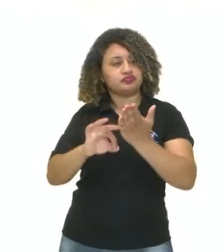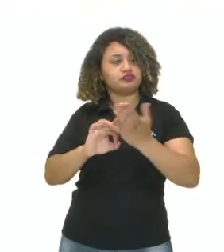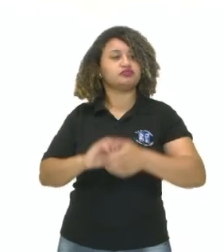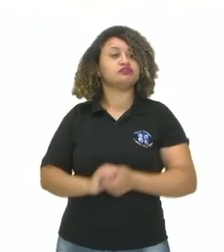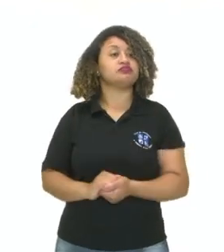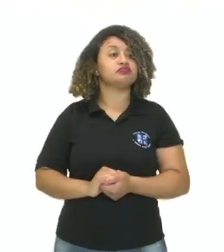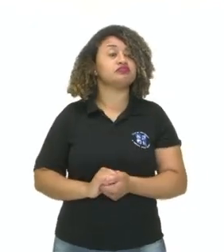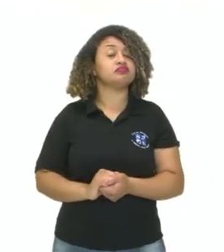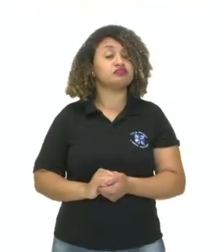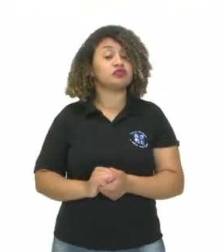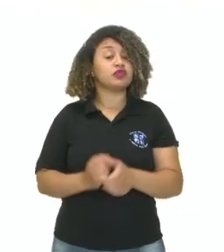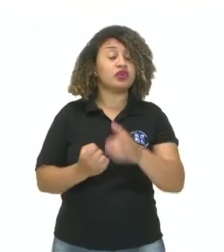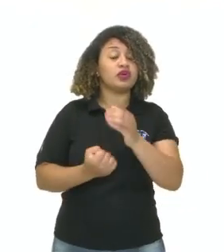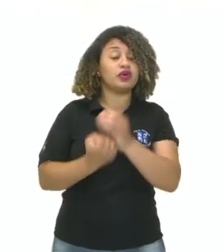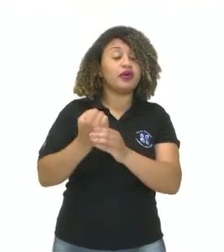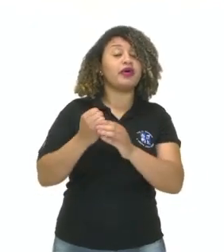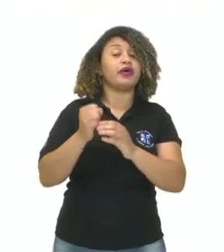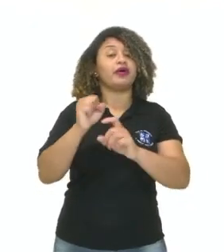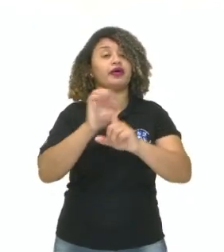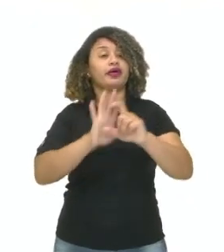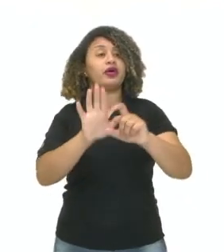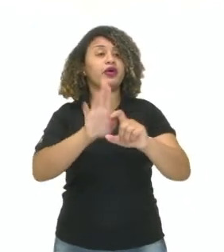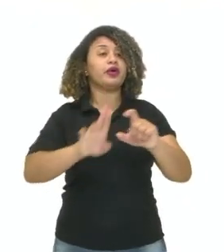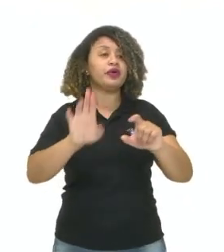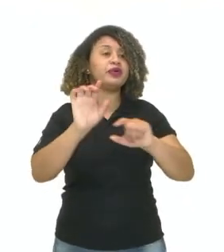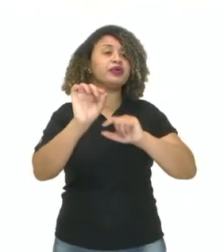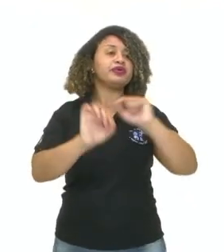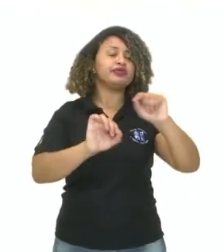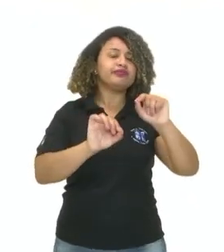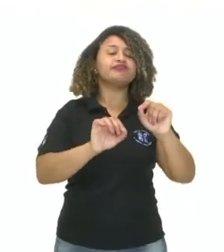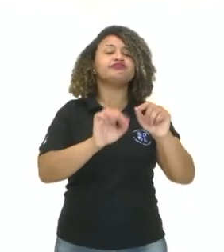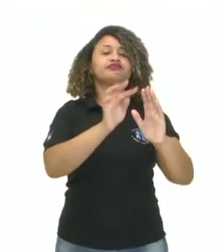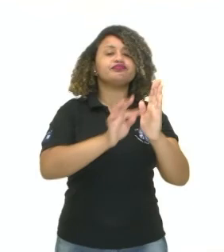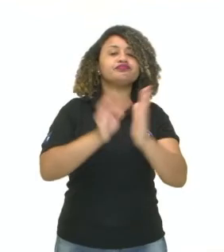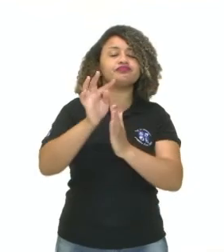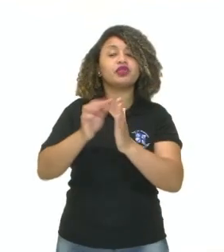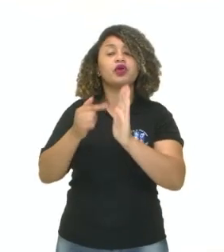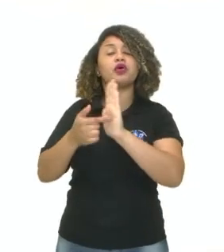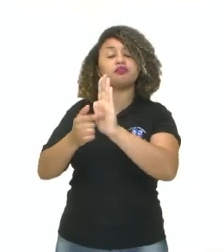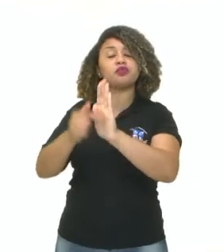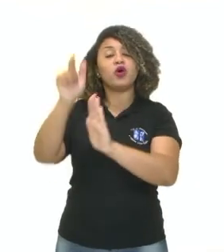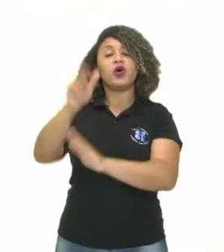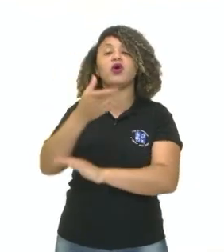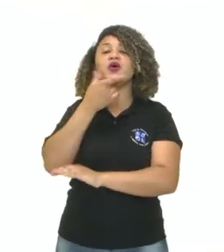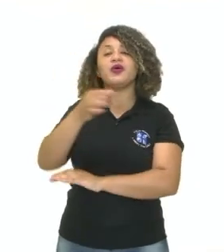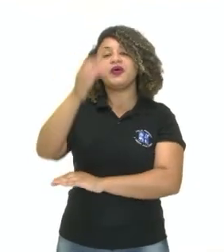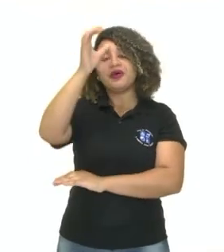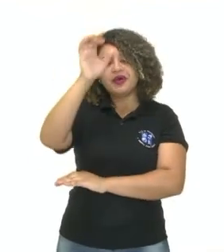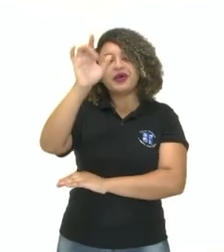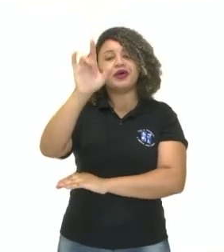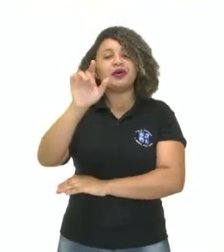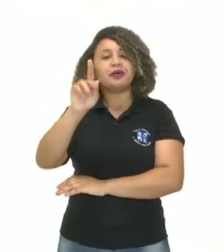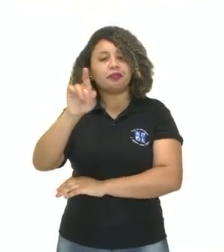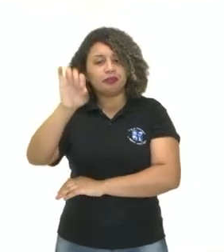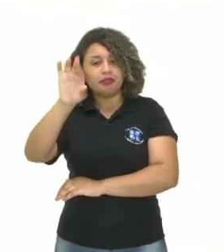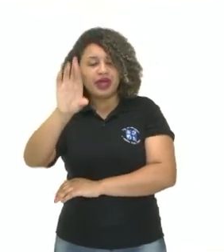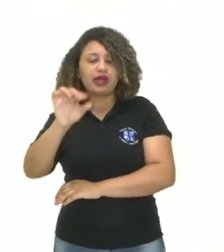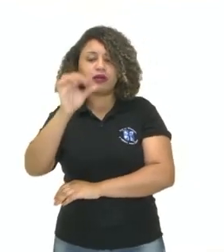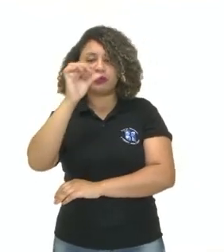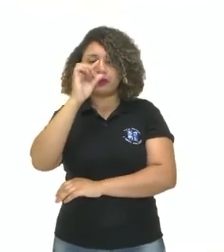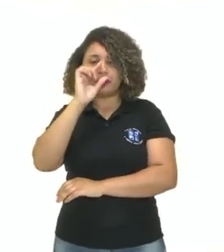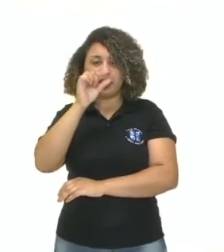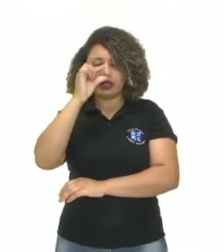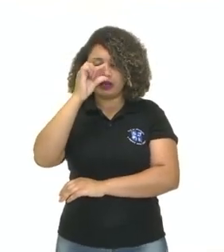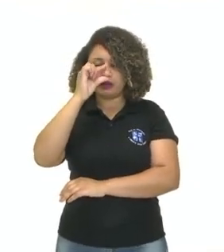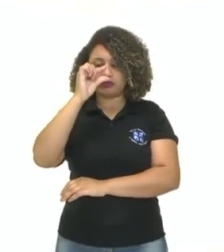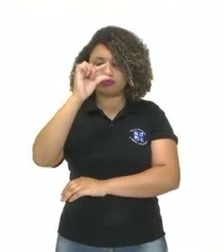utiliza a intertextualidade, pois apresenta o personagem, tio Pedro, com o nariz comprido, devido ao